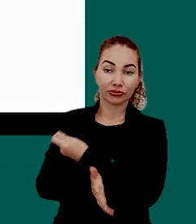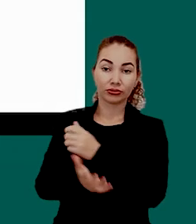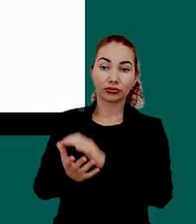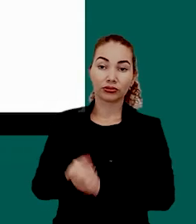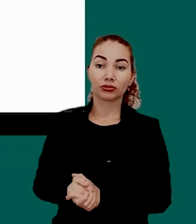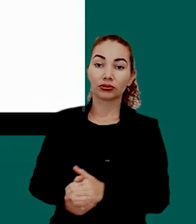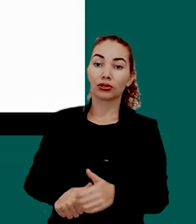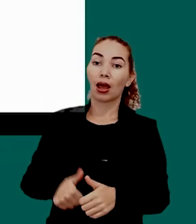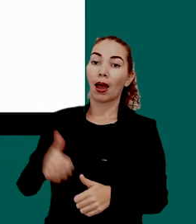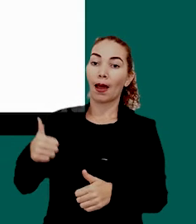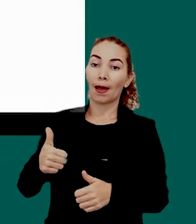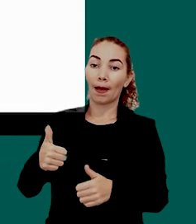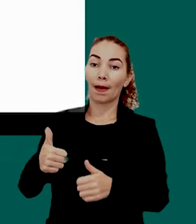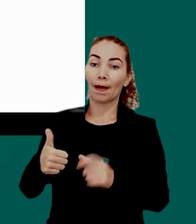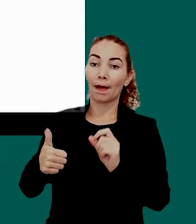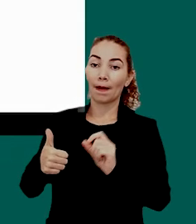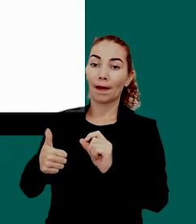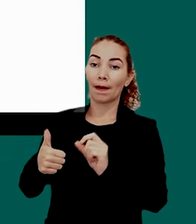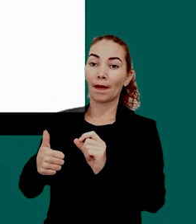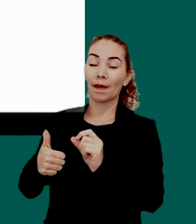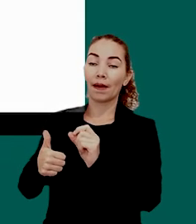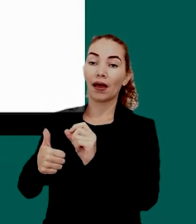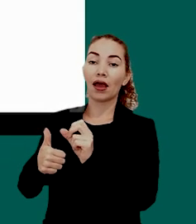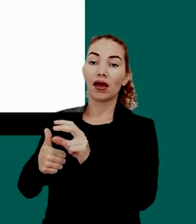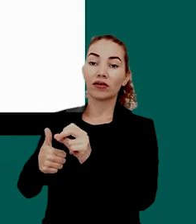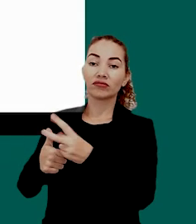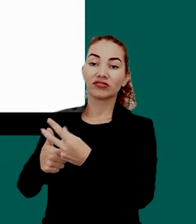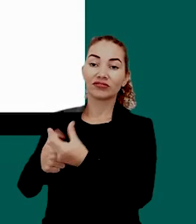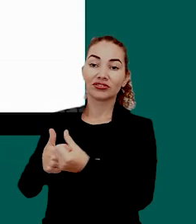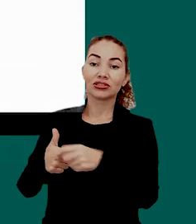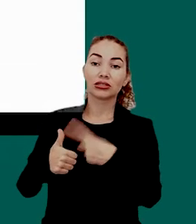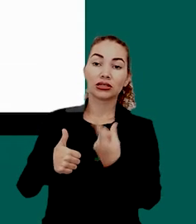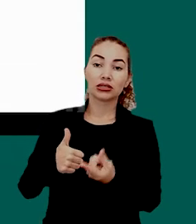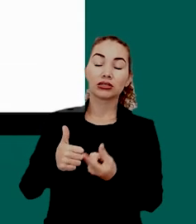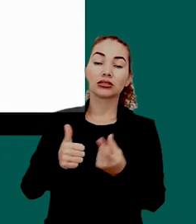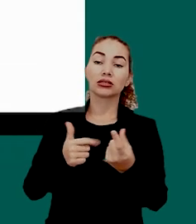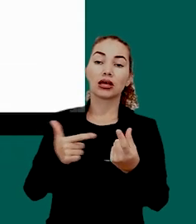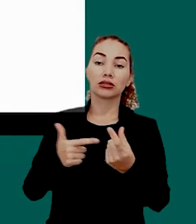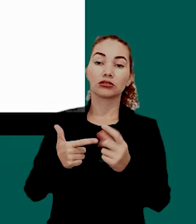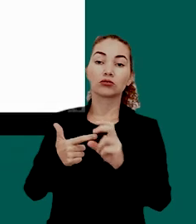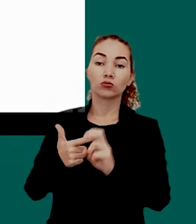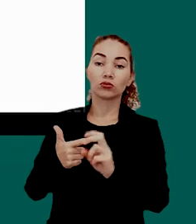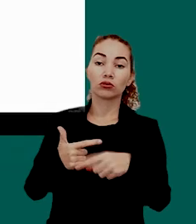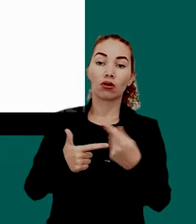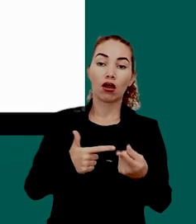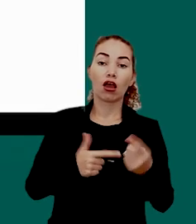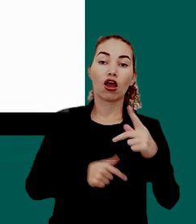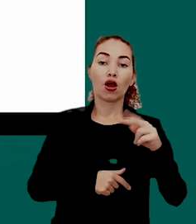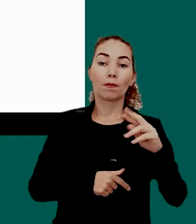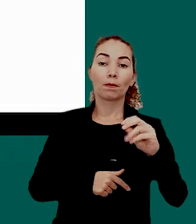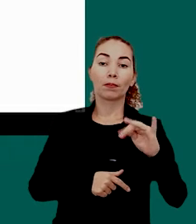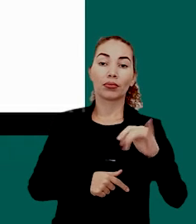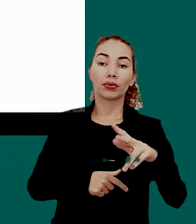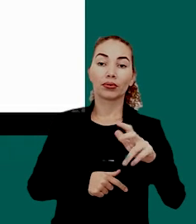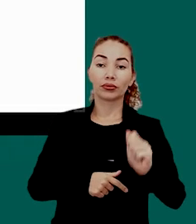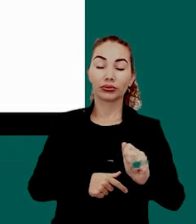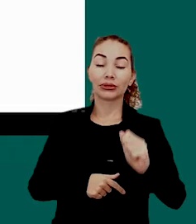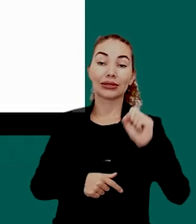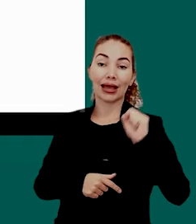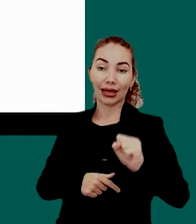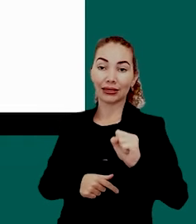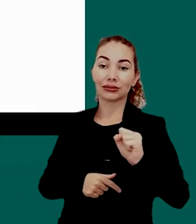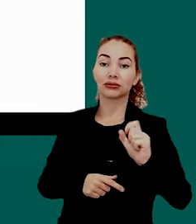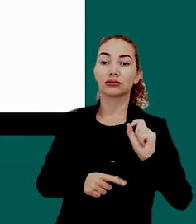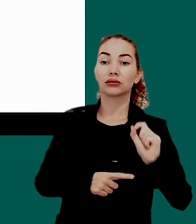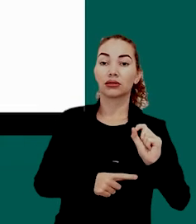adenovírus 26, a segunda dose de adenovírus 5, ambos adenovírus contendo a glicoproteína S de SARS-CoV-2, e o